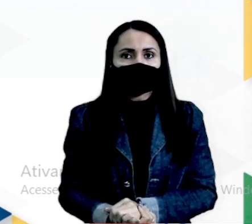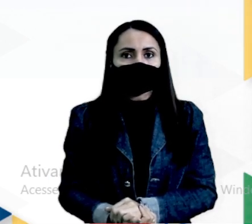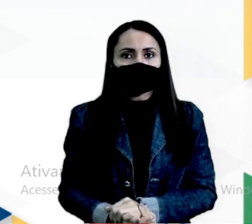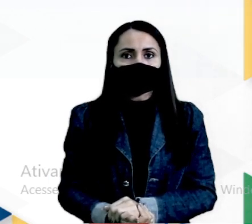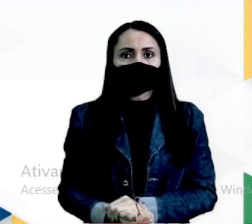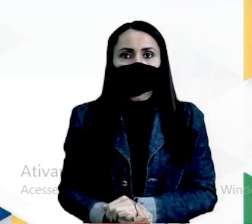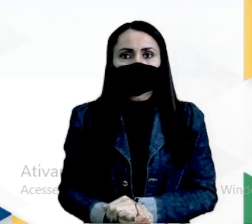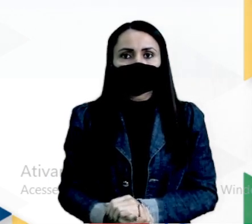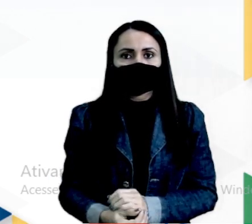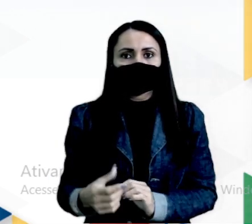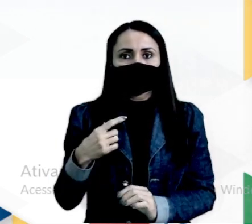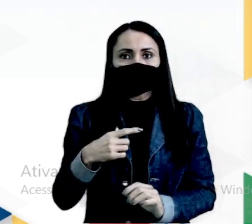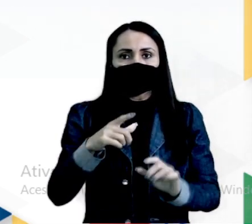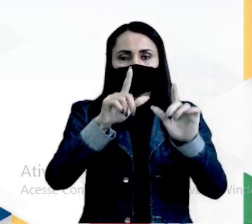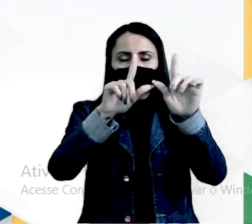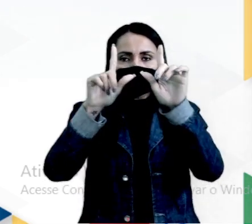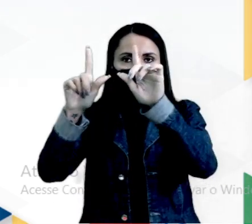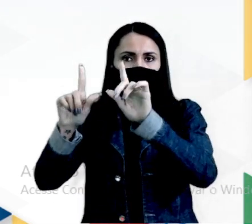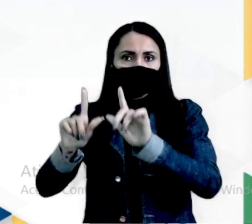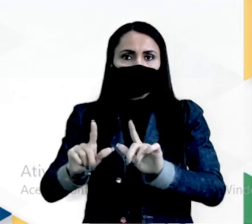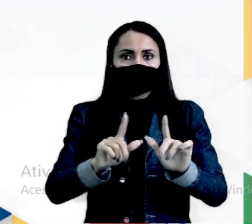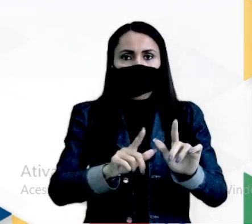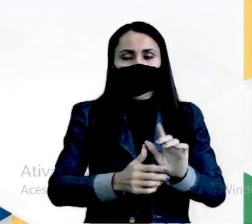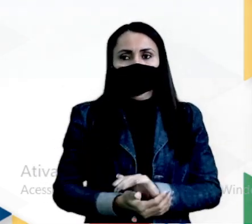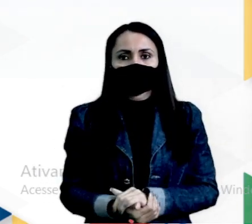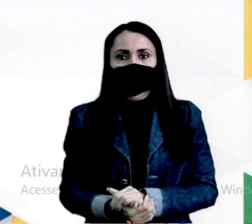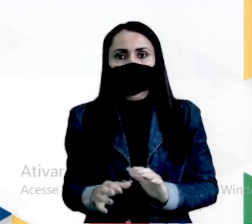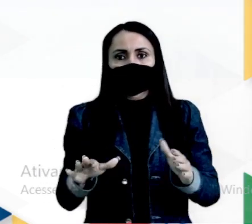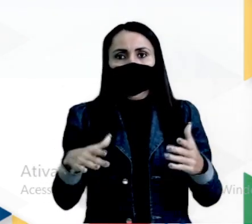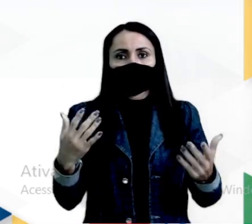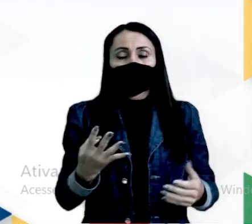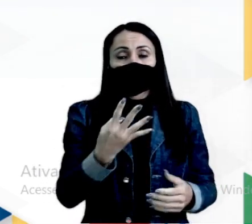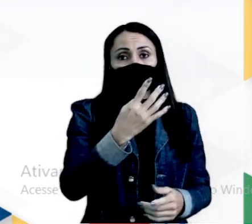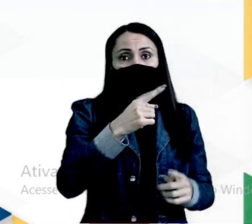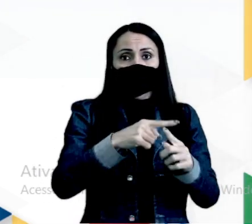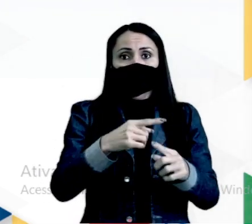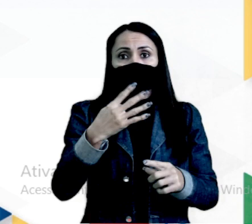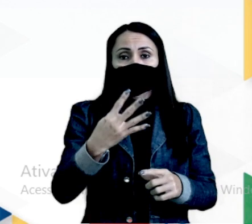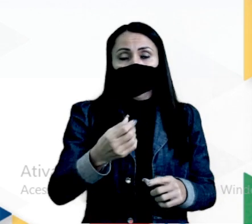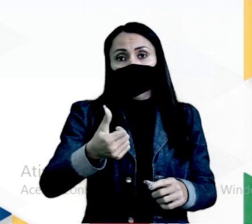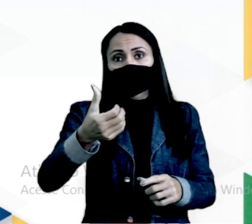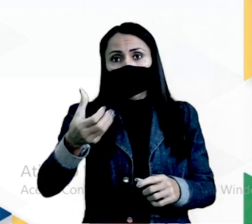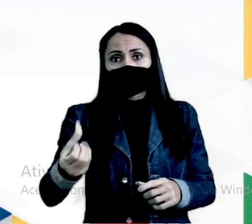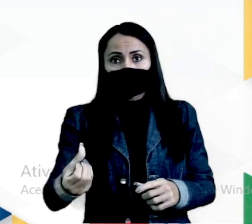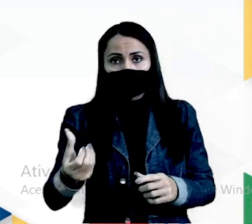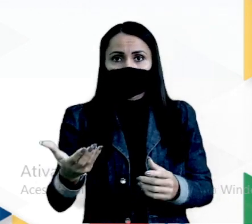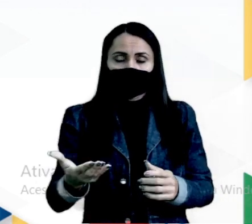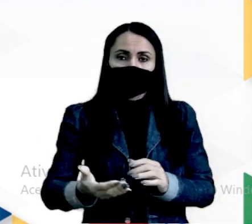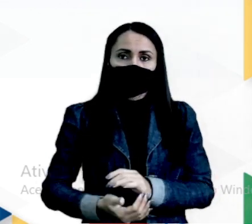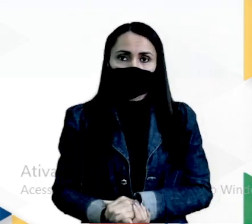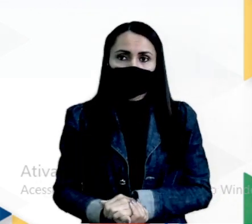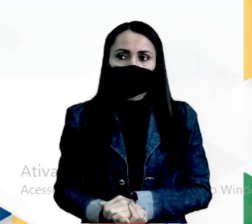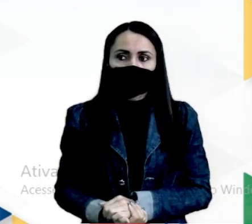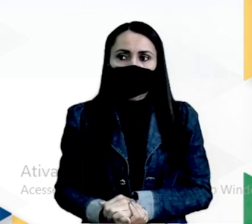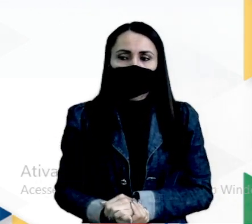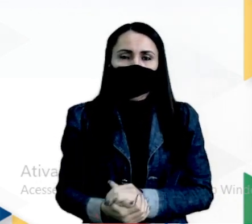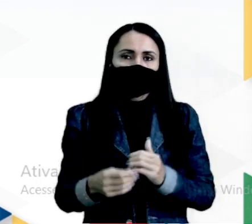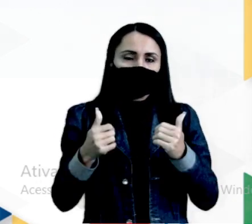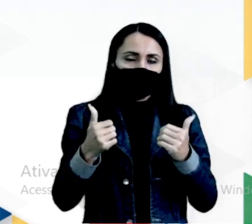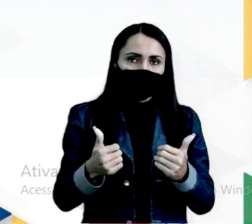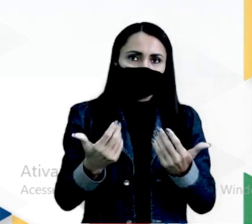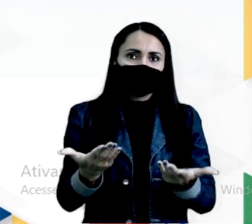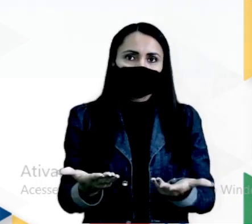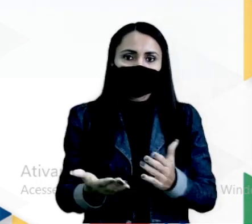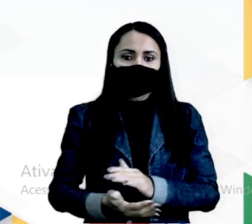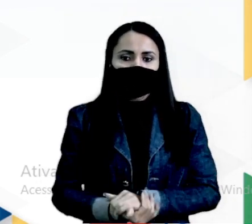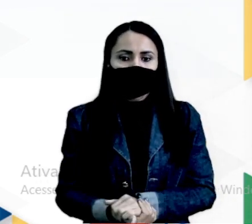4 quadradinhos em cada lado, que é um quadrado. Então, são 4 vezes 4, vai dar 16 quadradinhos, tá bom? Que é o